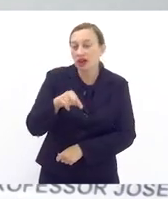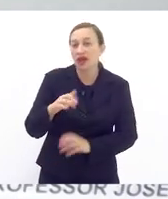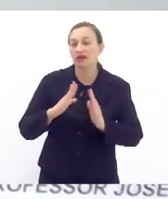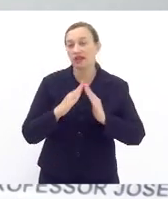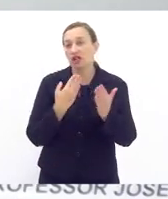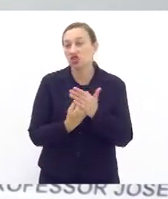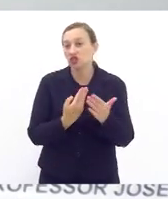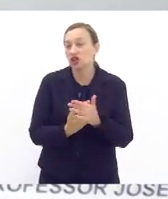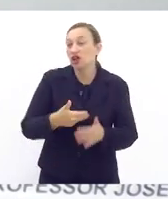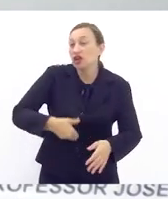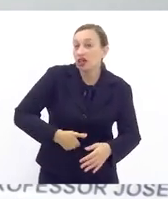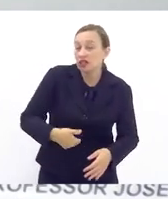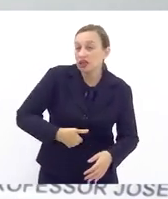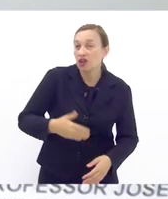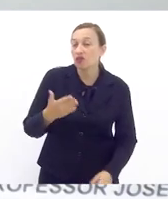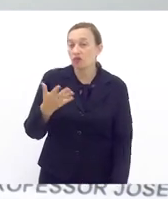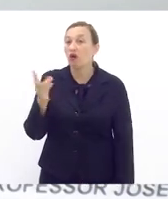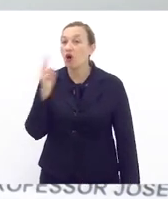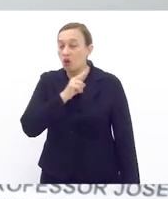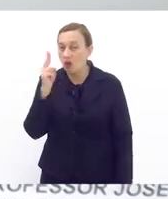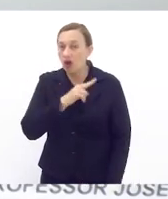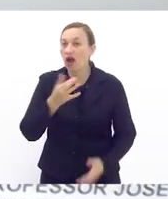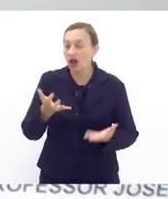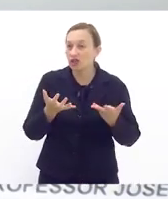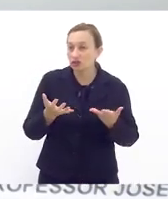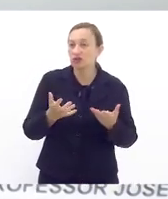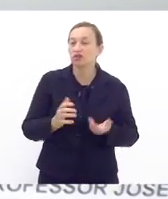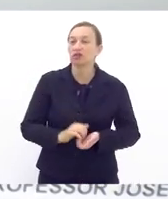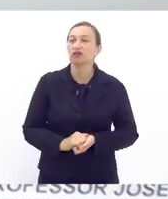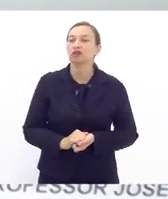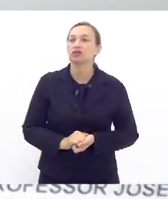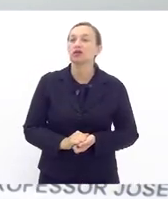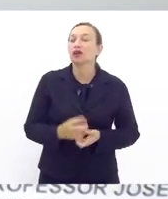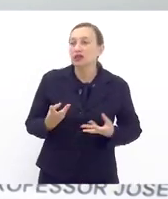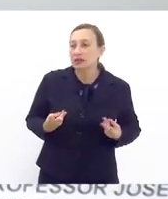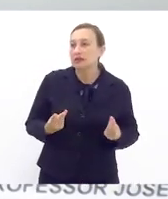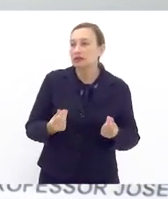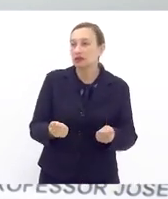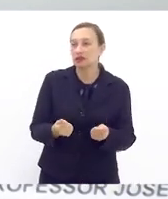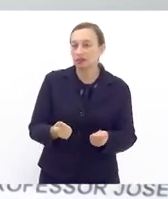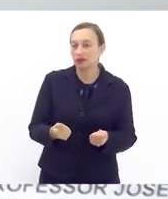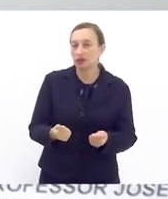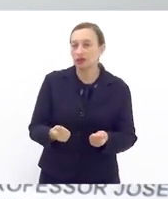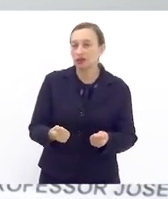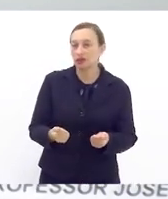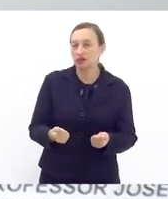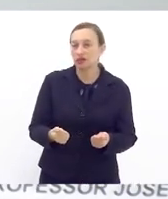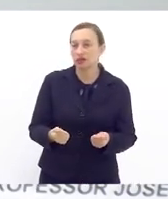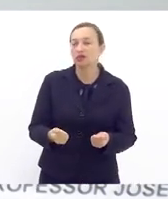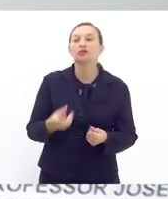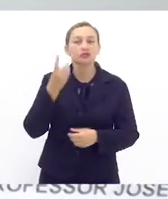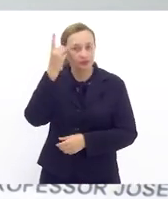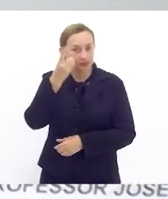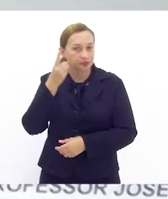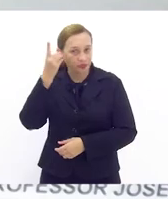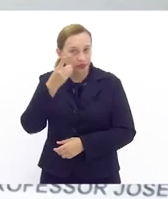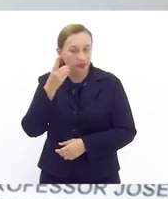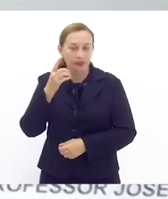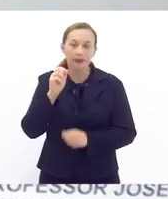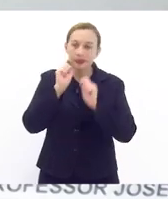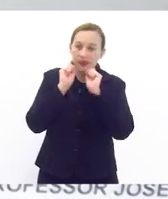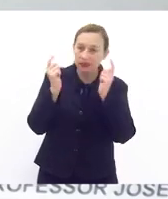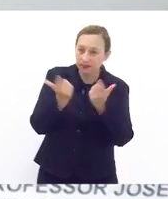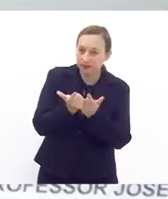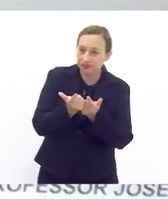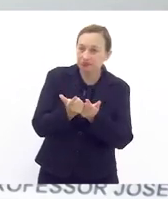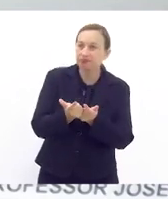quem tem fome tem pressa e nós precisamos da sensibilidade da dos deputados da alerj